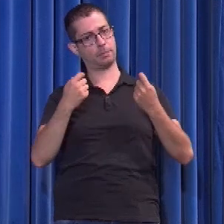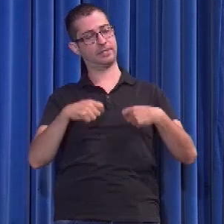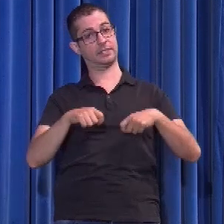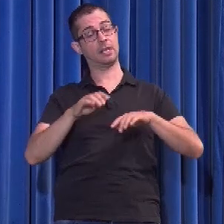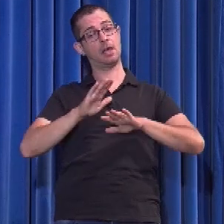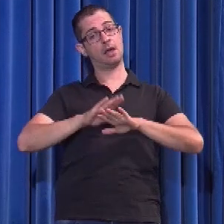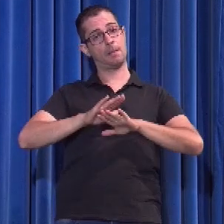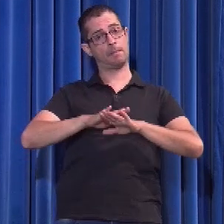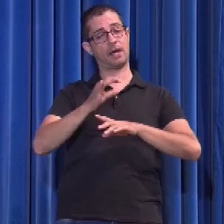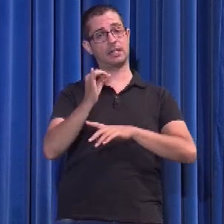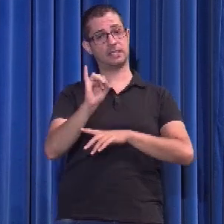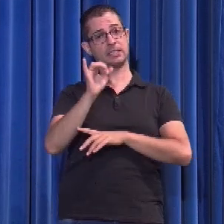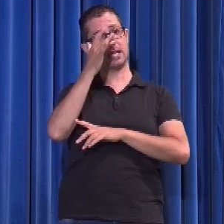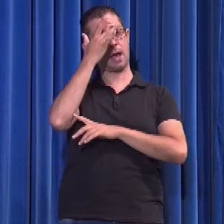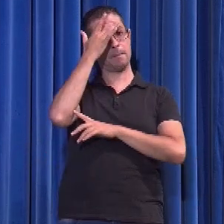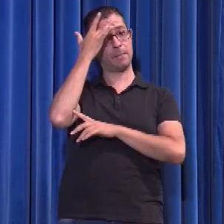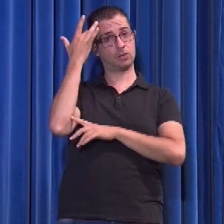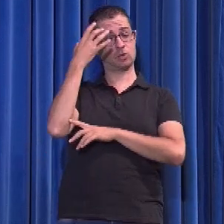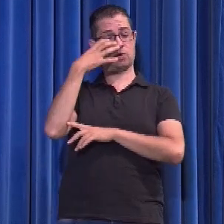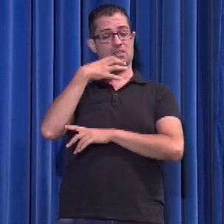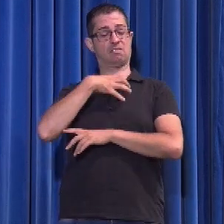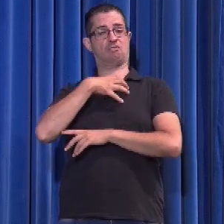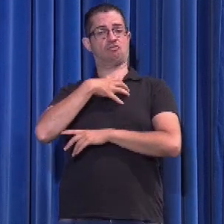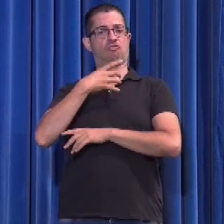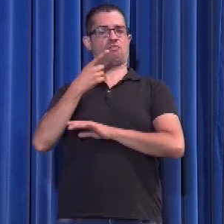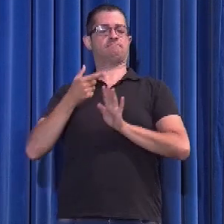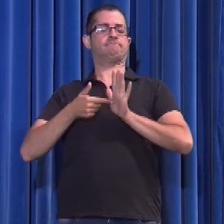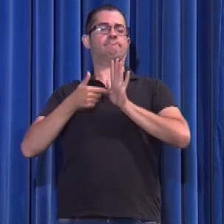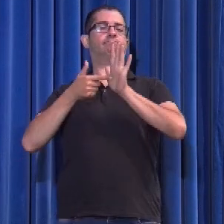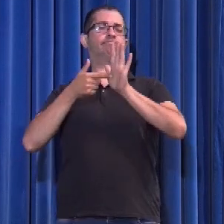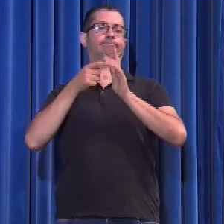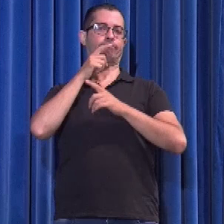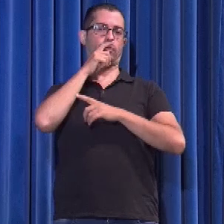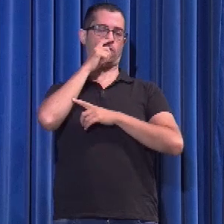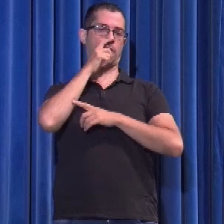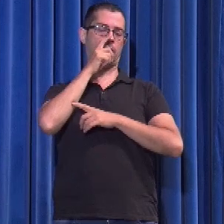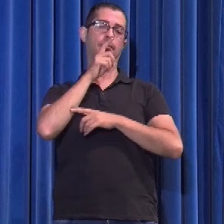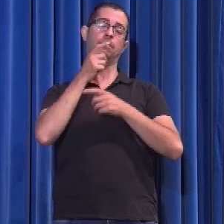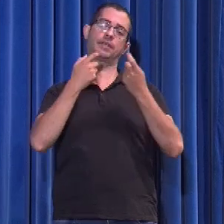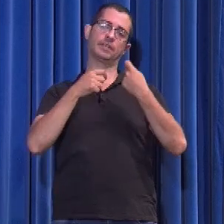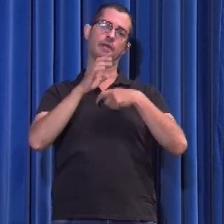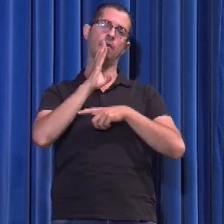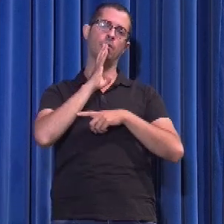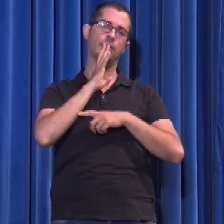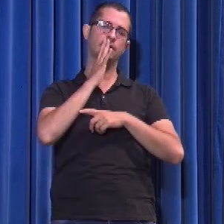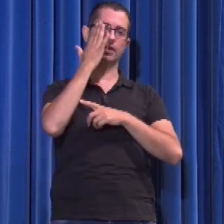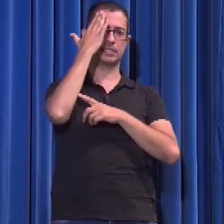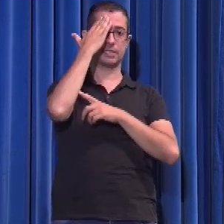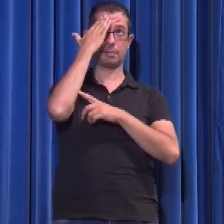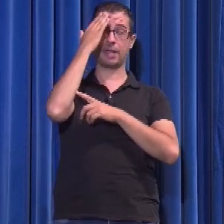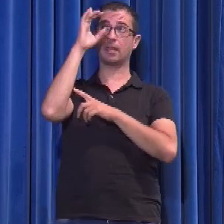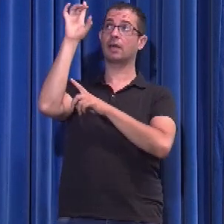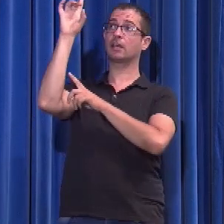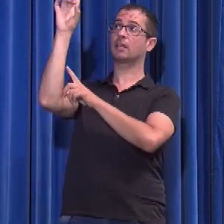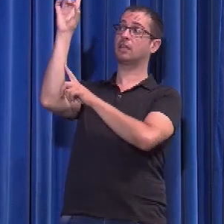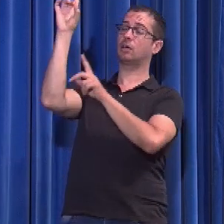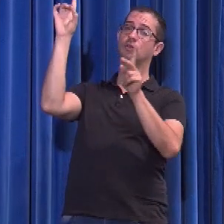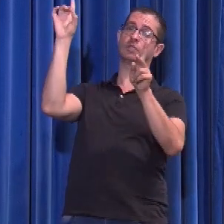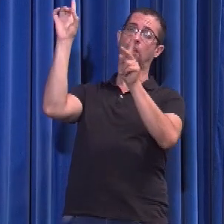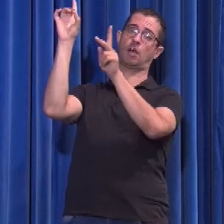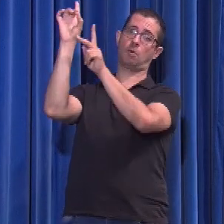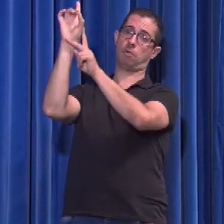gloriar, glorie-se nisto, em me conhecer e saber que eu sou o